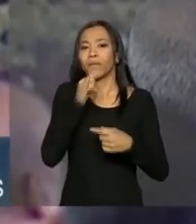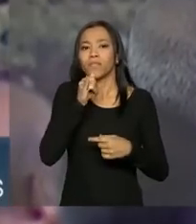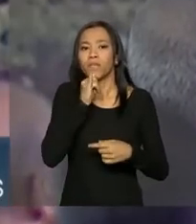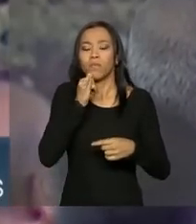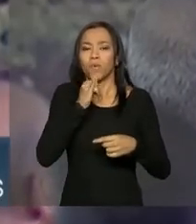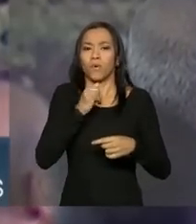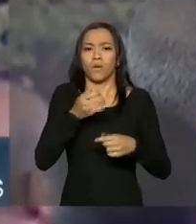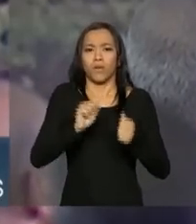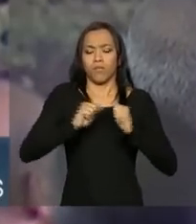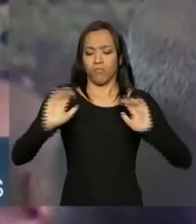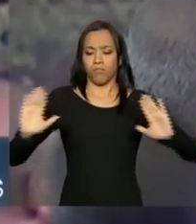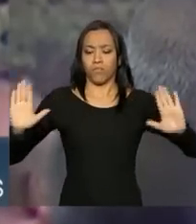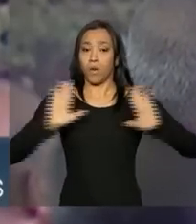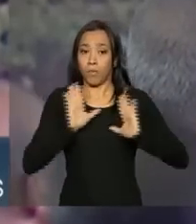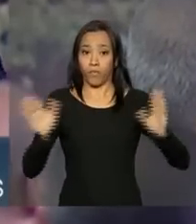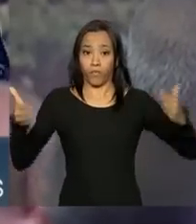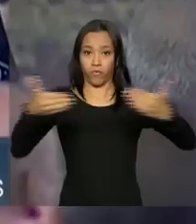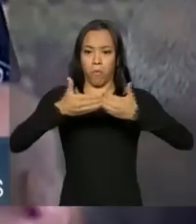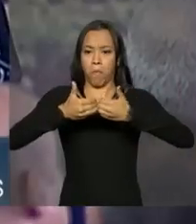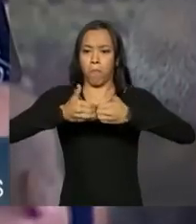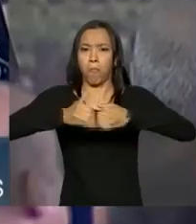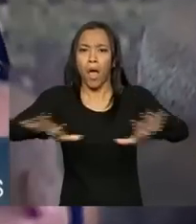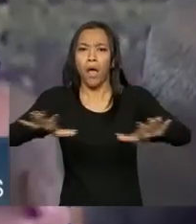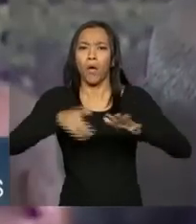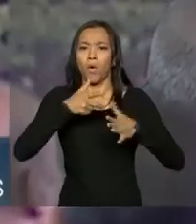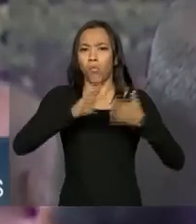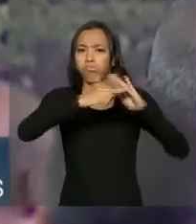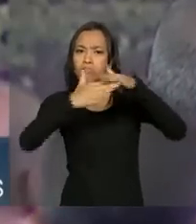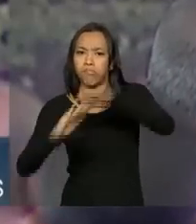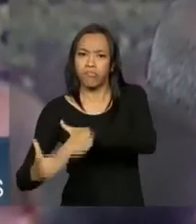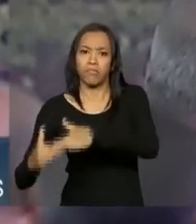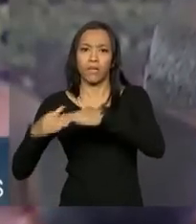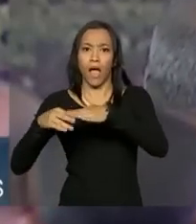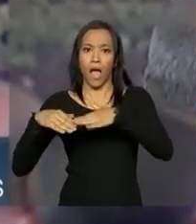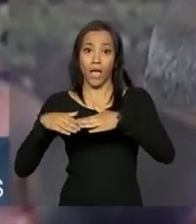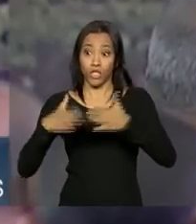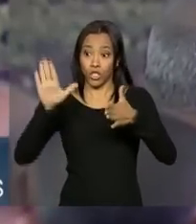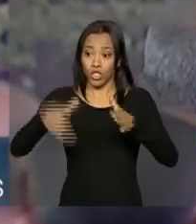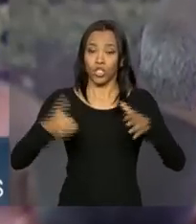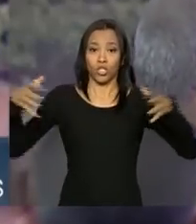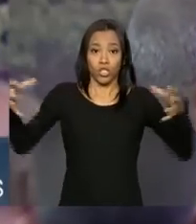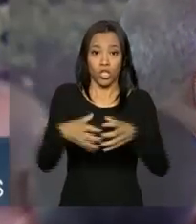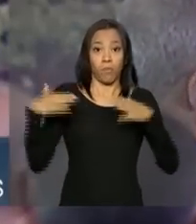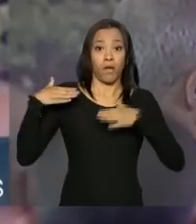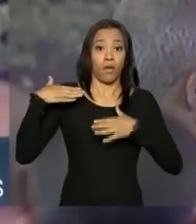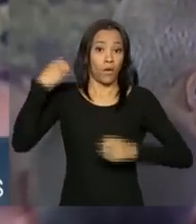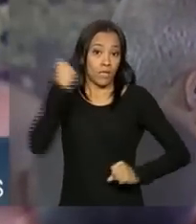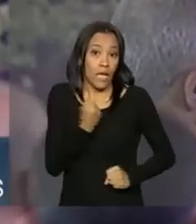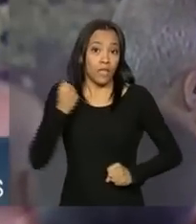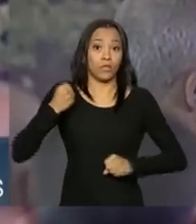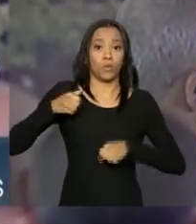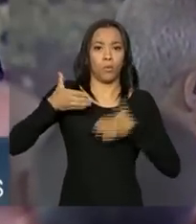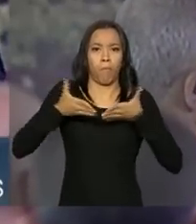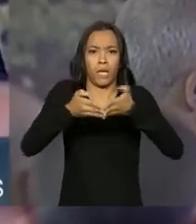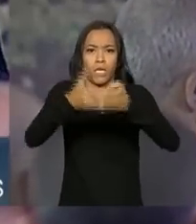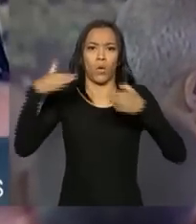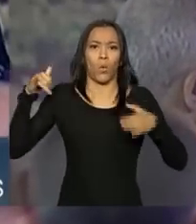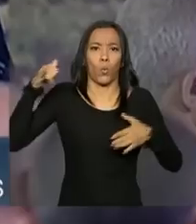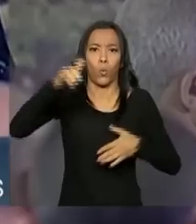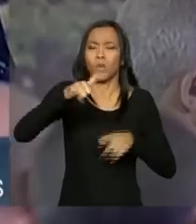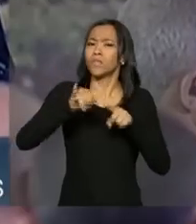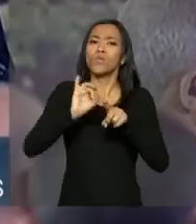desastres naturais, quando as Forças Armadas ocupam a frente e a liderança do